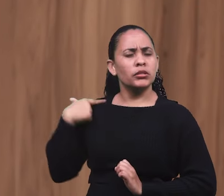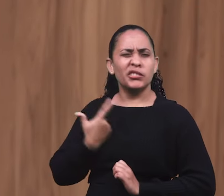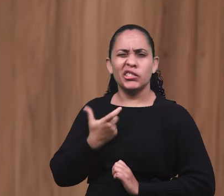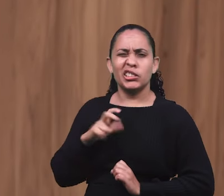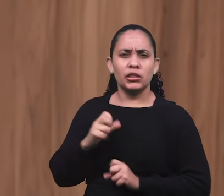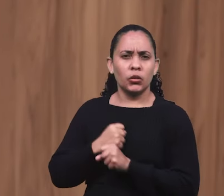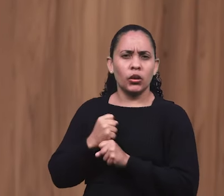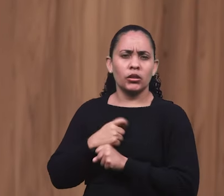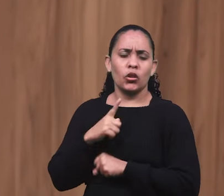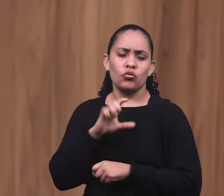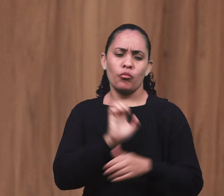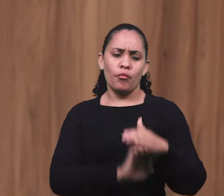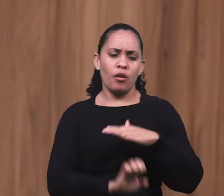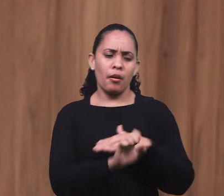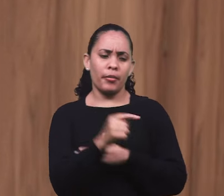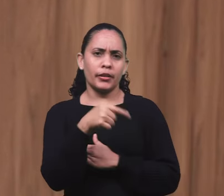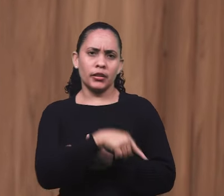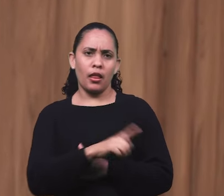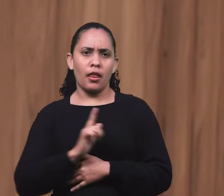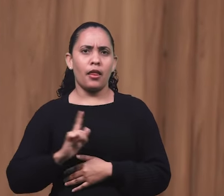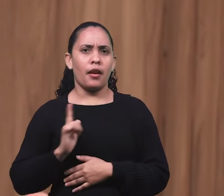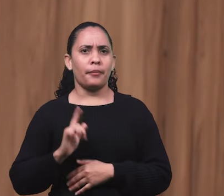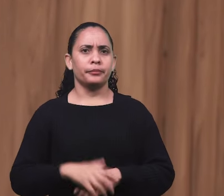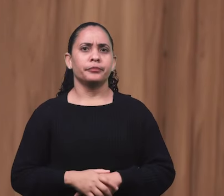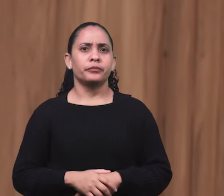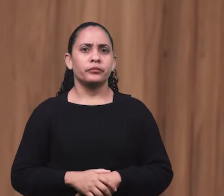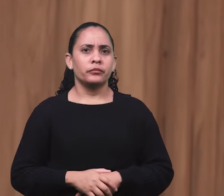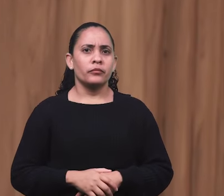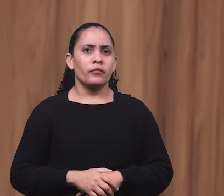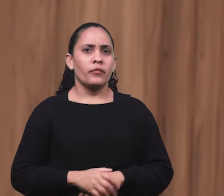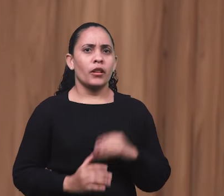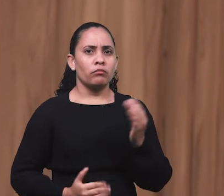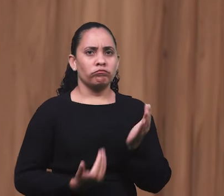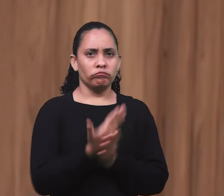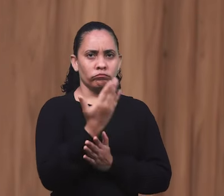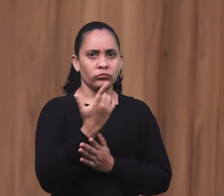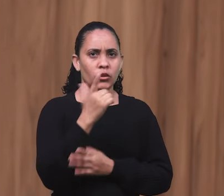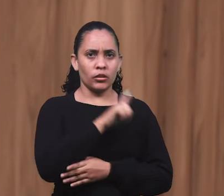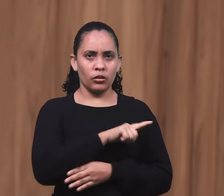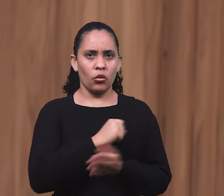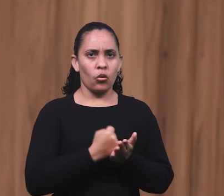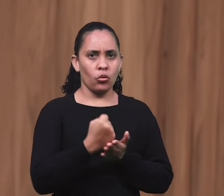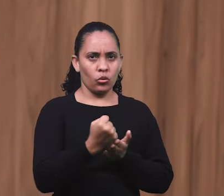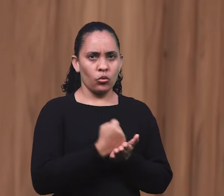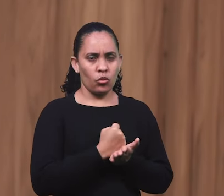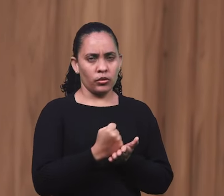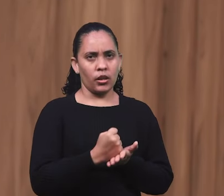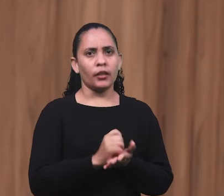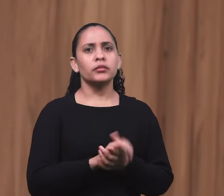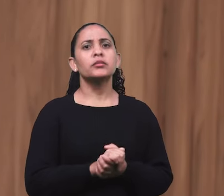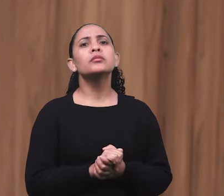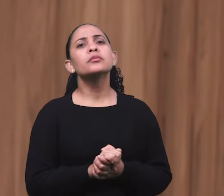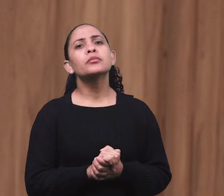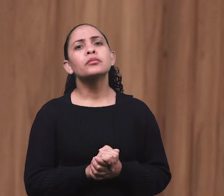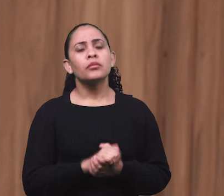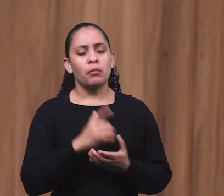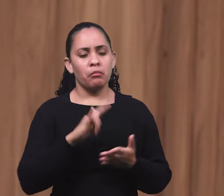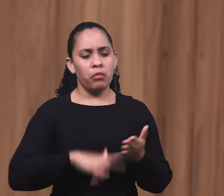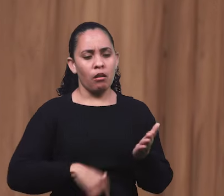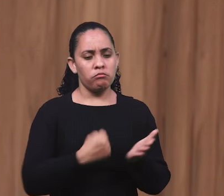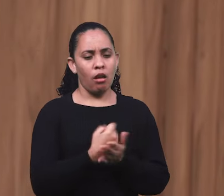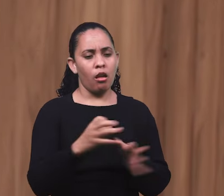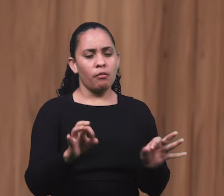tinha uma empresa e ela participou de uma concorrência e ganhou lá uma licitação, não lembro direito como é que